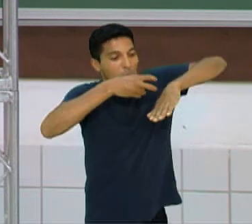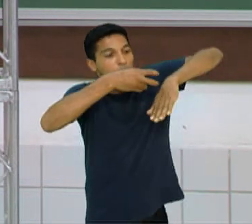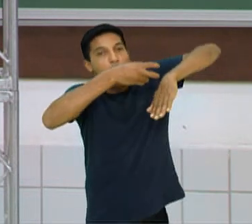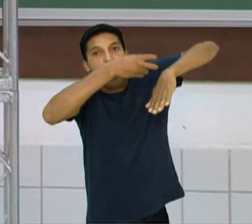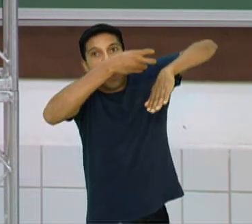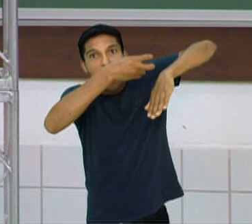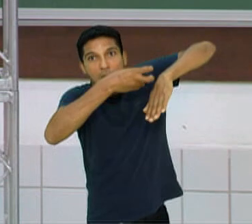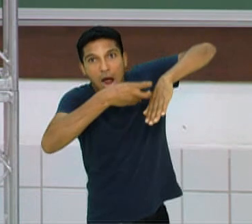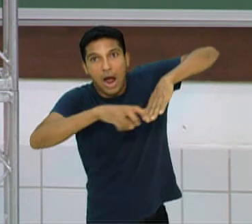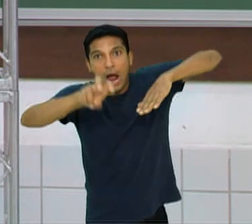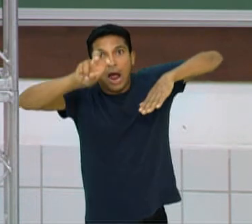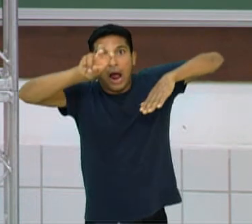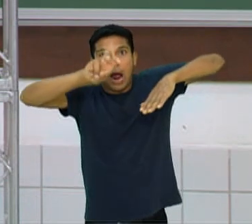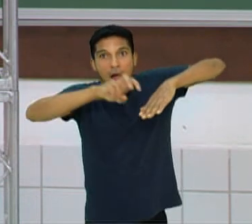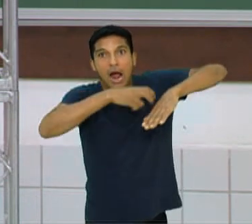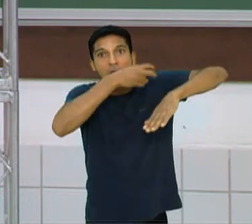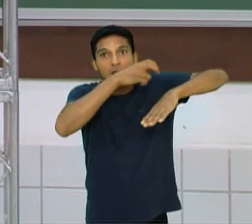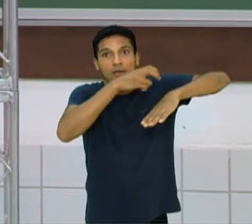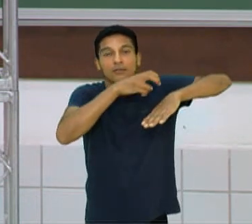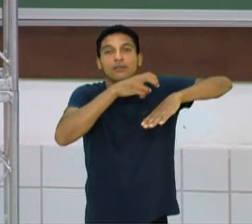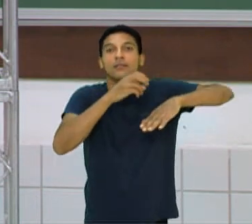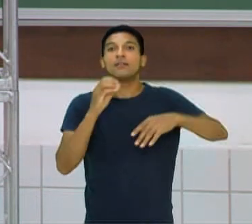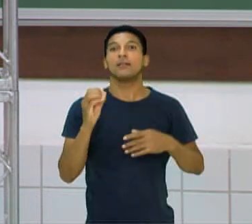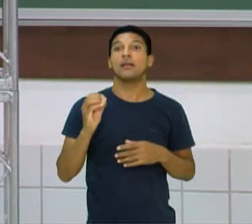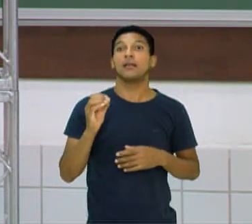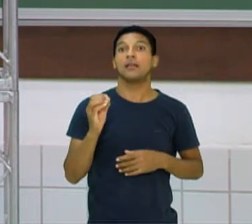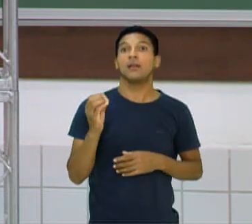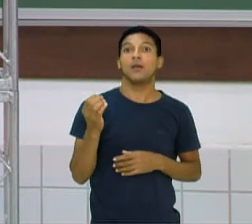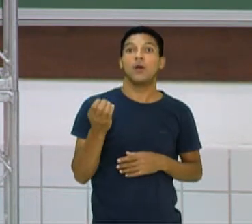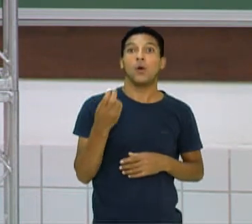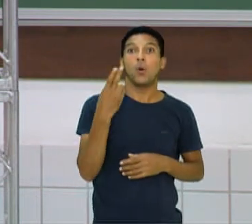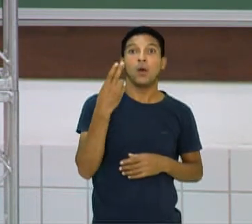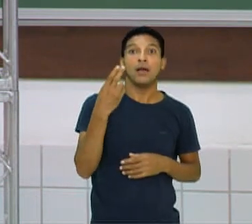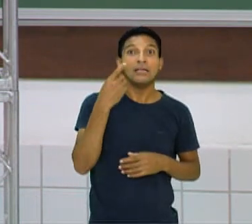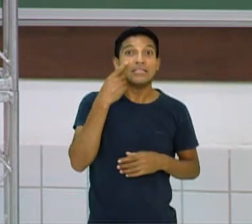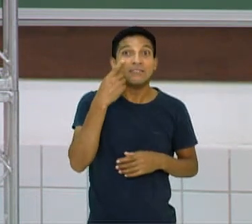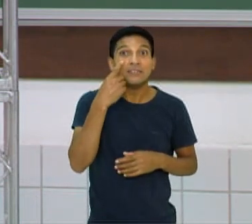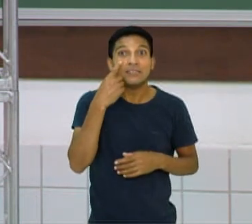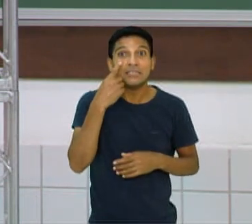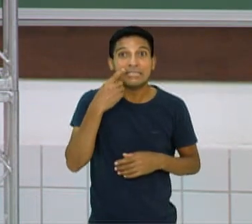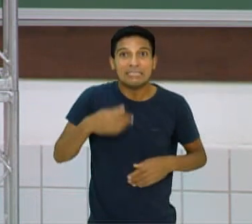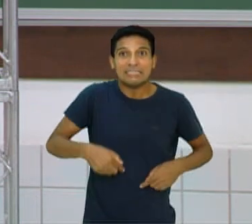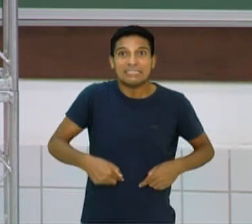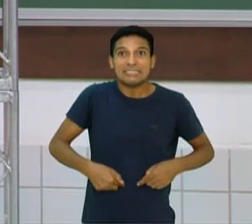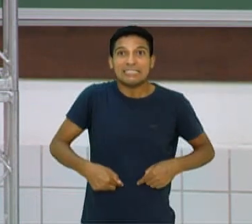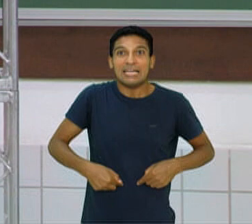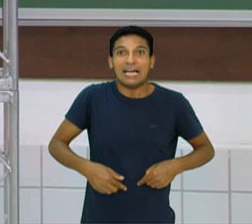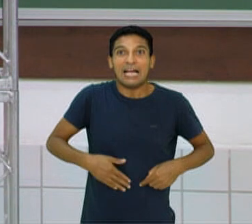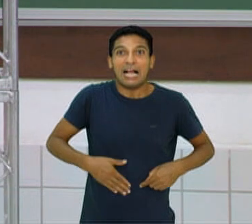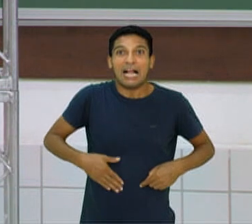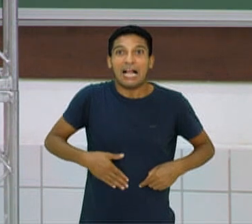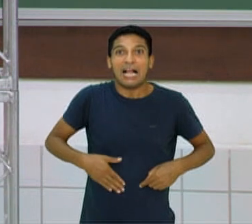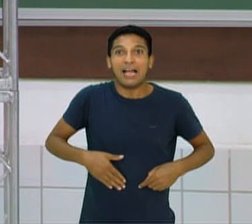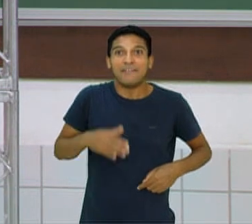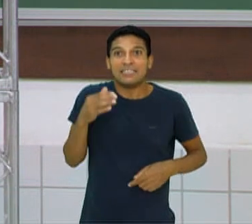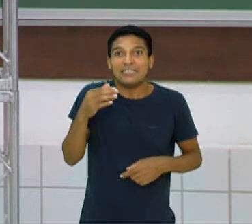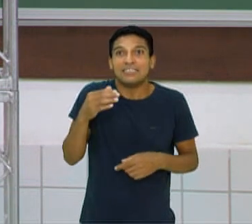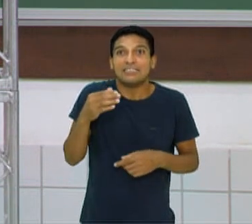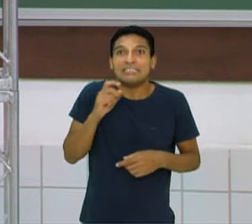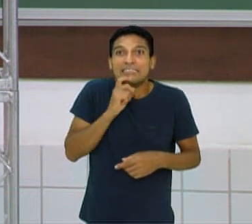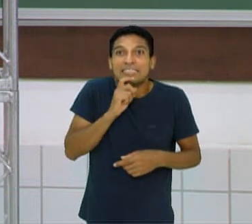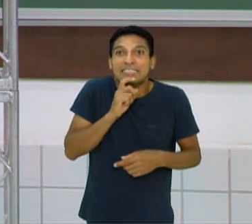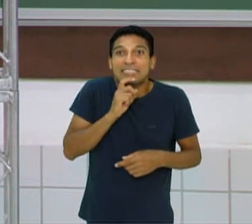quando você vai andar num slackline, sabe aquele friozinho na barriga? Esse friozinho na